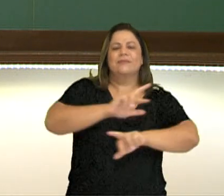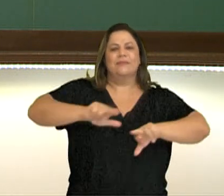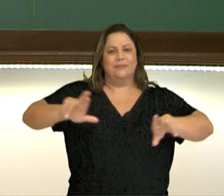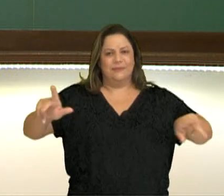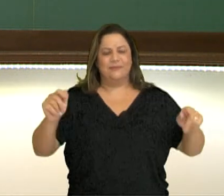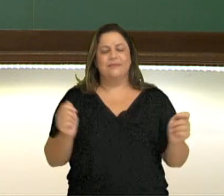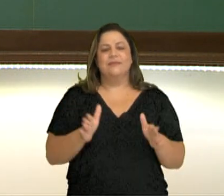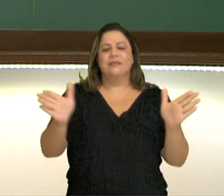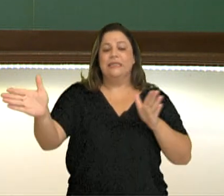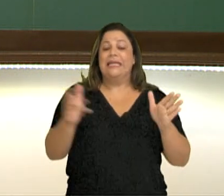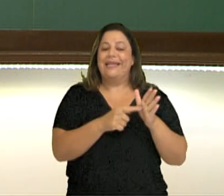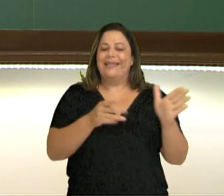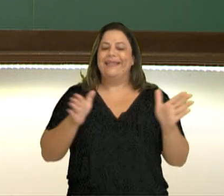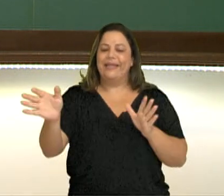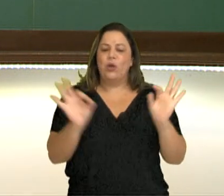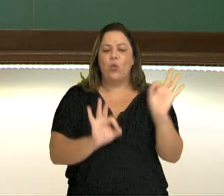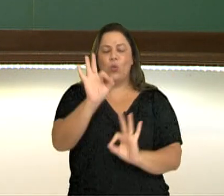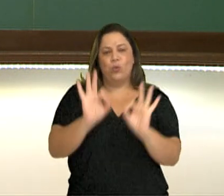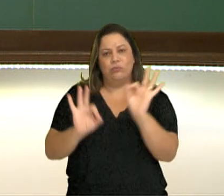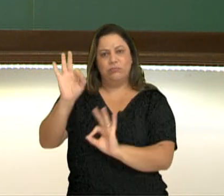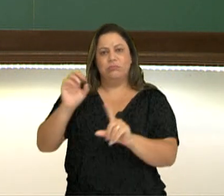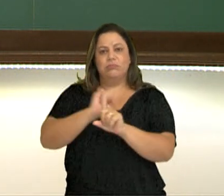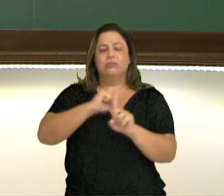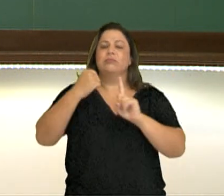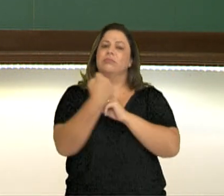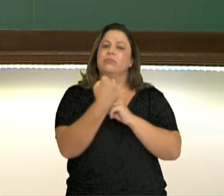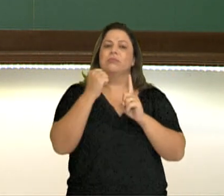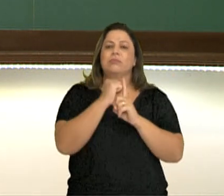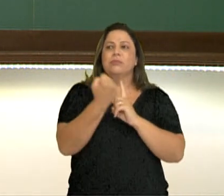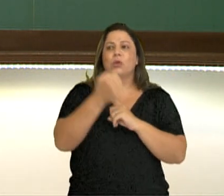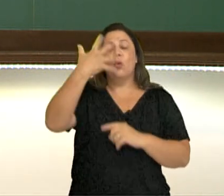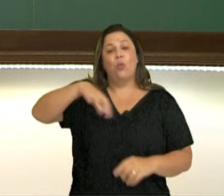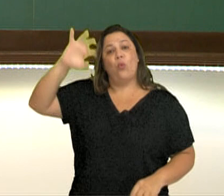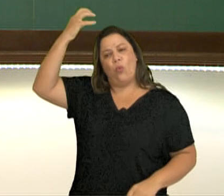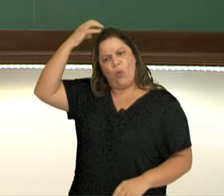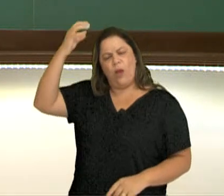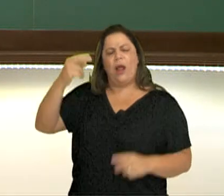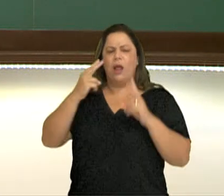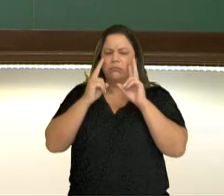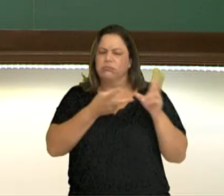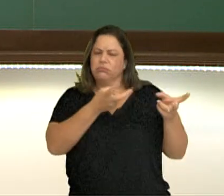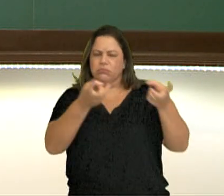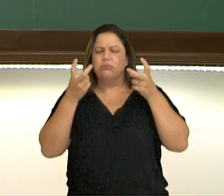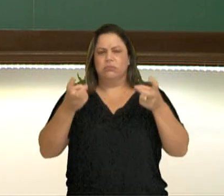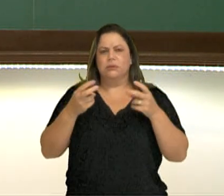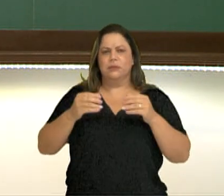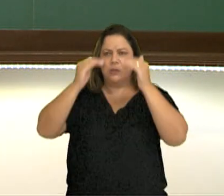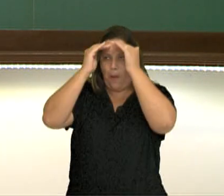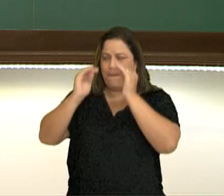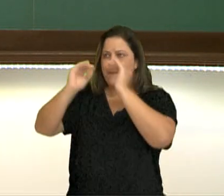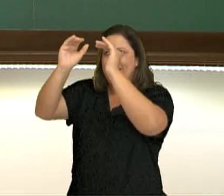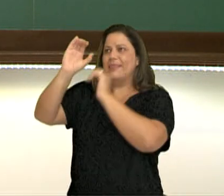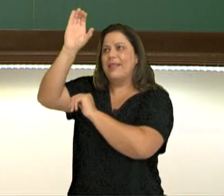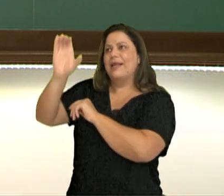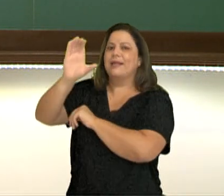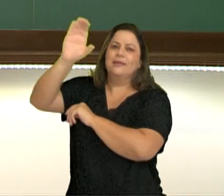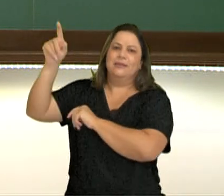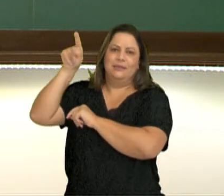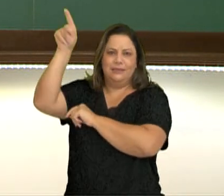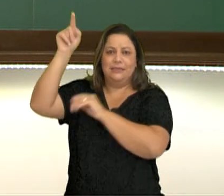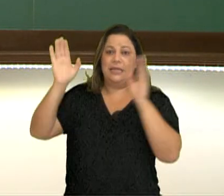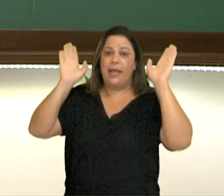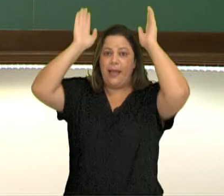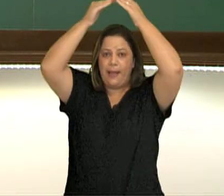à estrutura da organização na sociedade. Inclusive os reis costumavam ouvir o que o Papa dizia, né, e a partir dali tomava